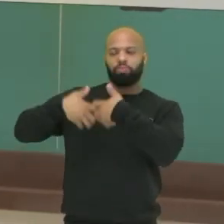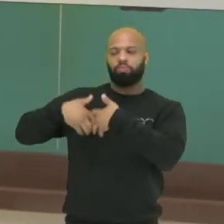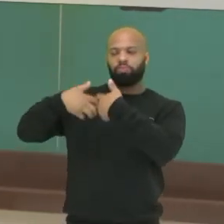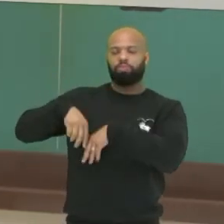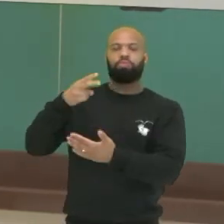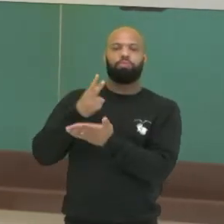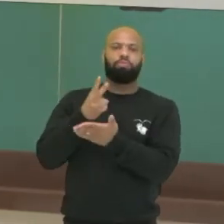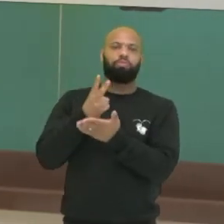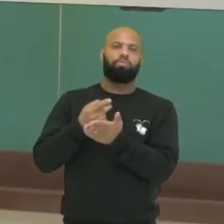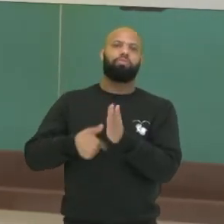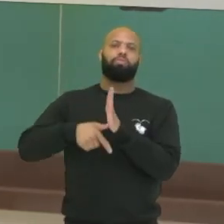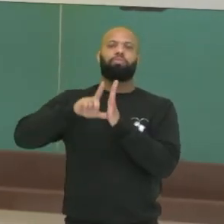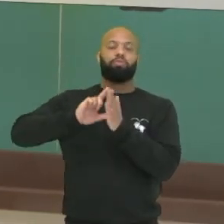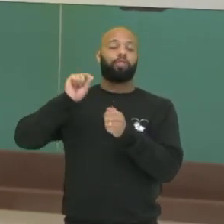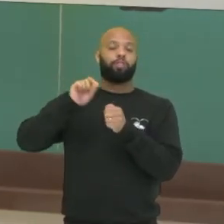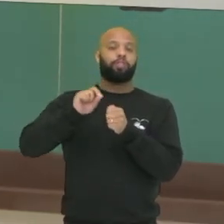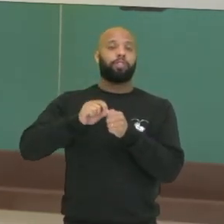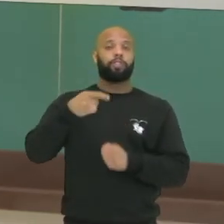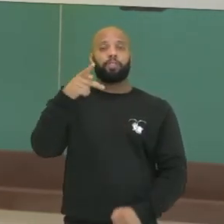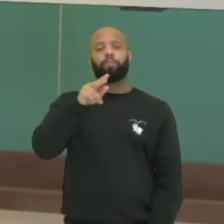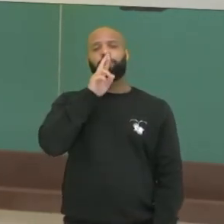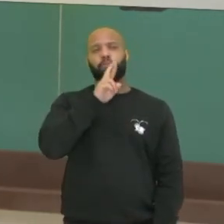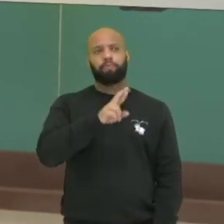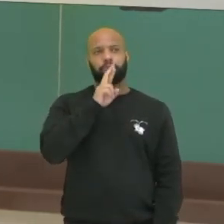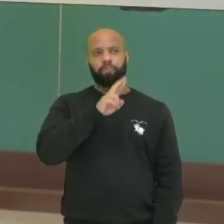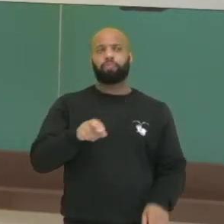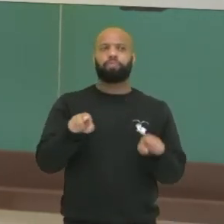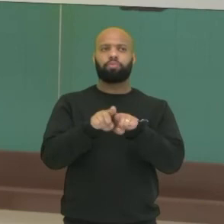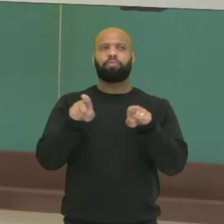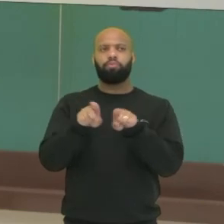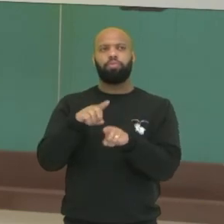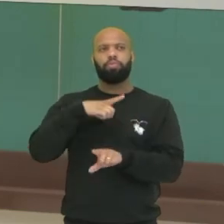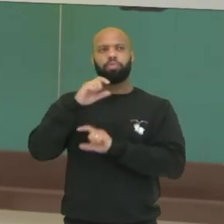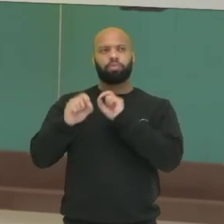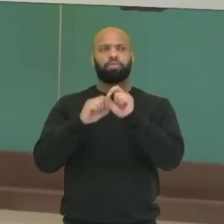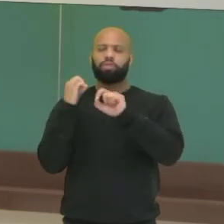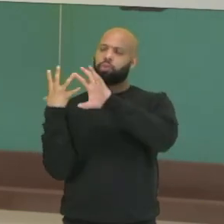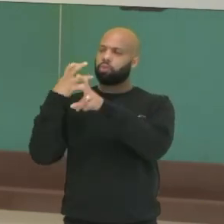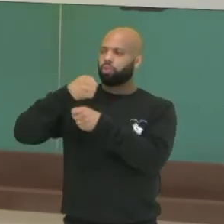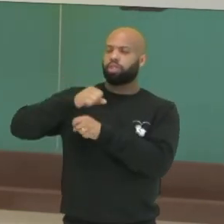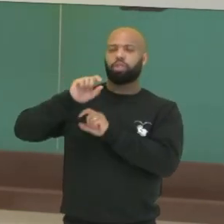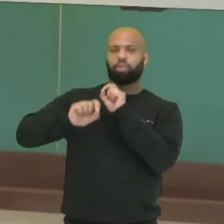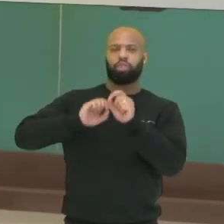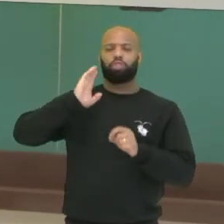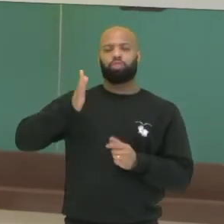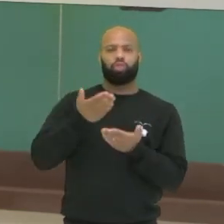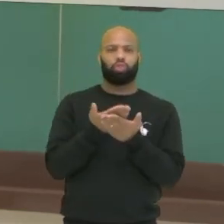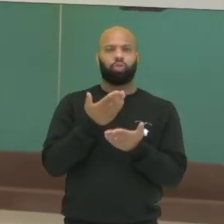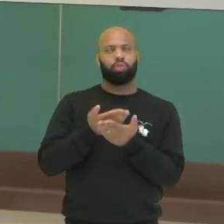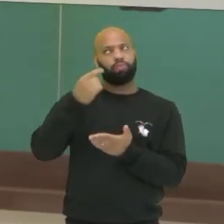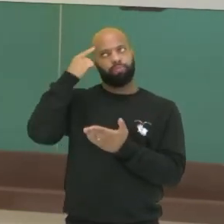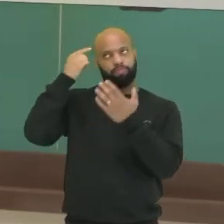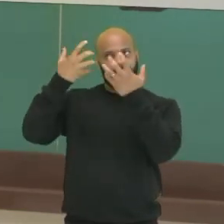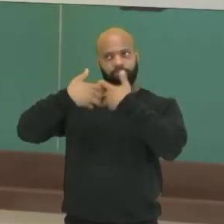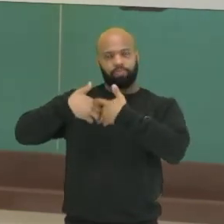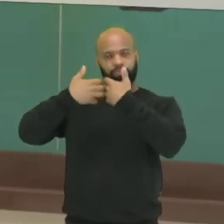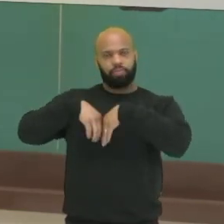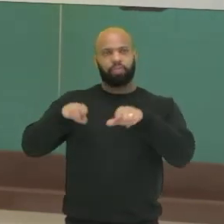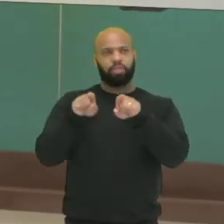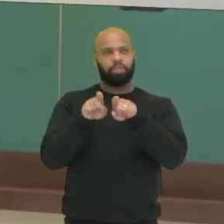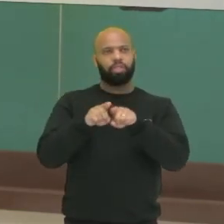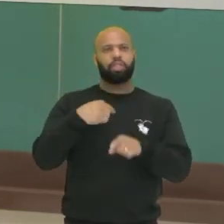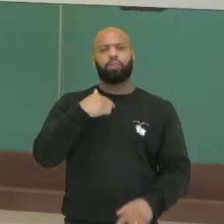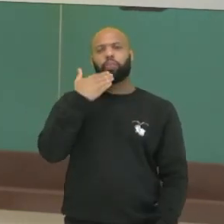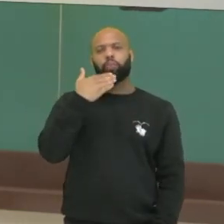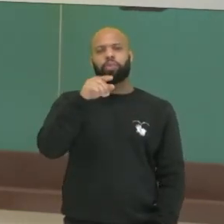sempre antes de fazer a sua resposta, retome o que você viu nas aulas, vai pensando. Lembra que eu pedi para você